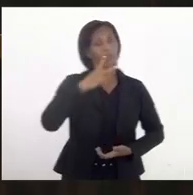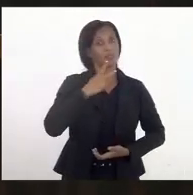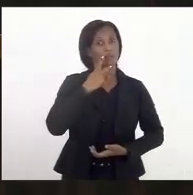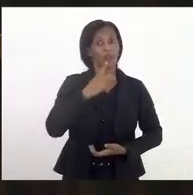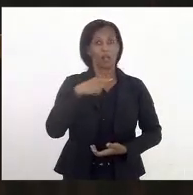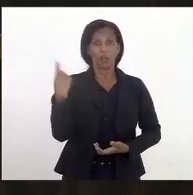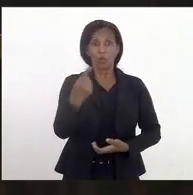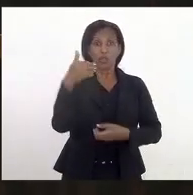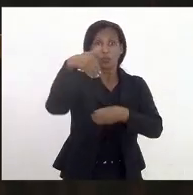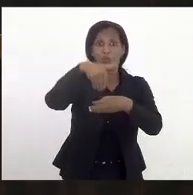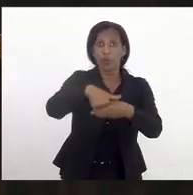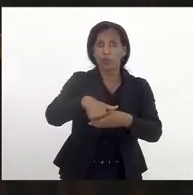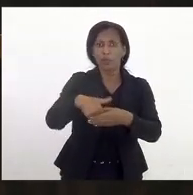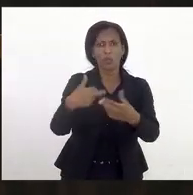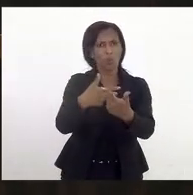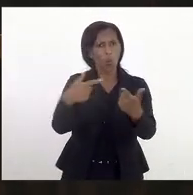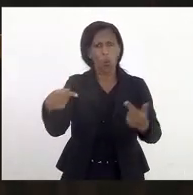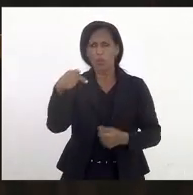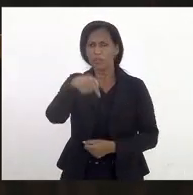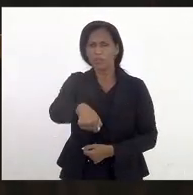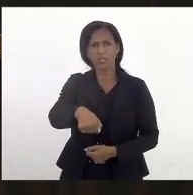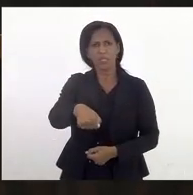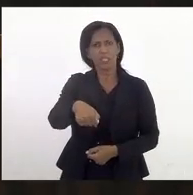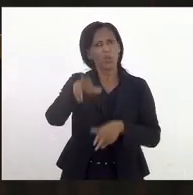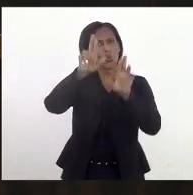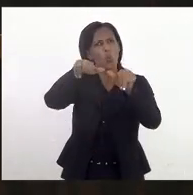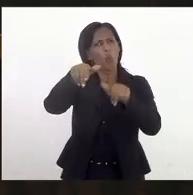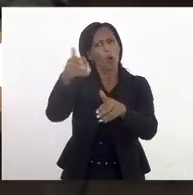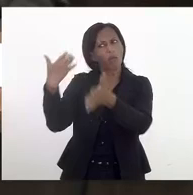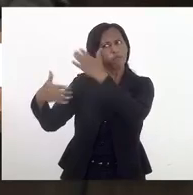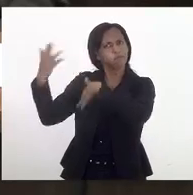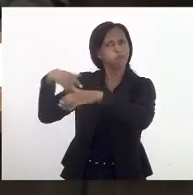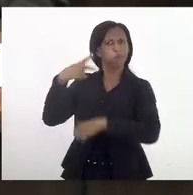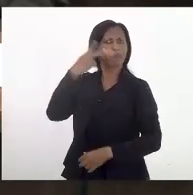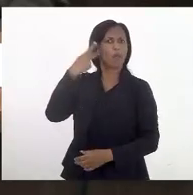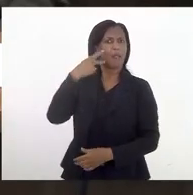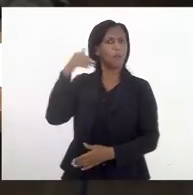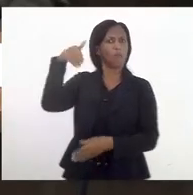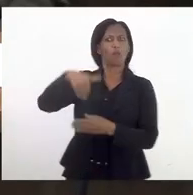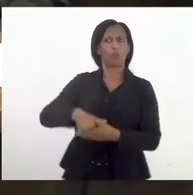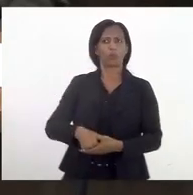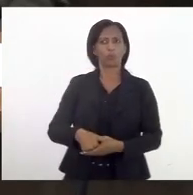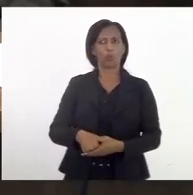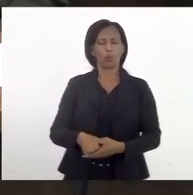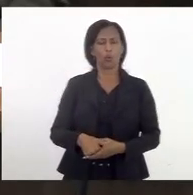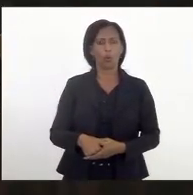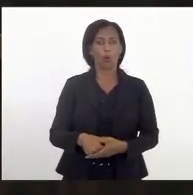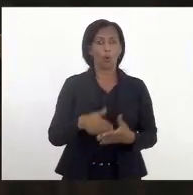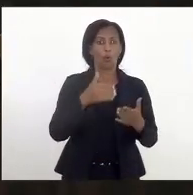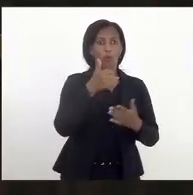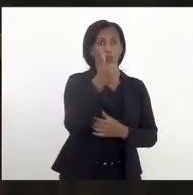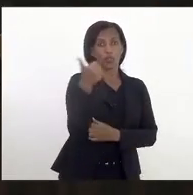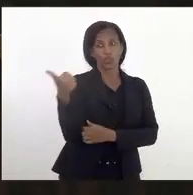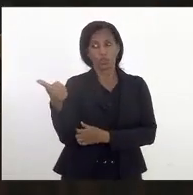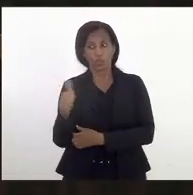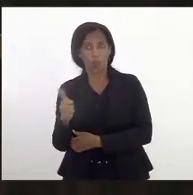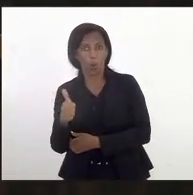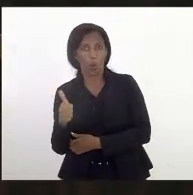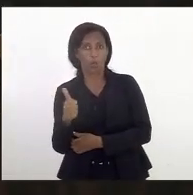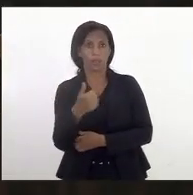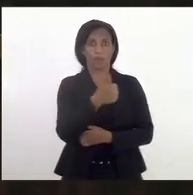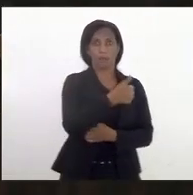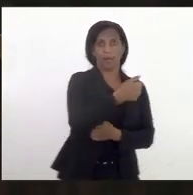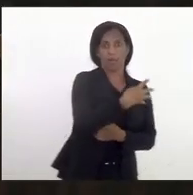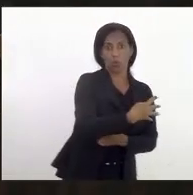voltamos coisas aqui que nenhum outro Parlamento votou e foi elevar de ônibus para 14 a contribuição